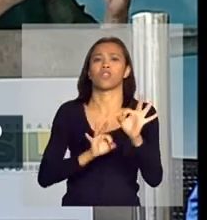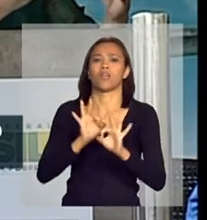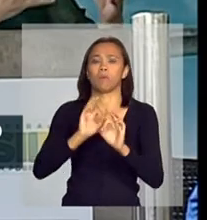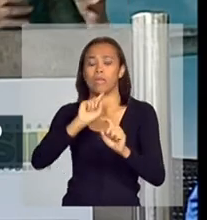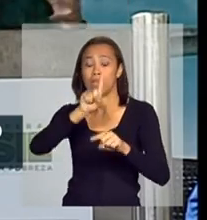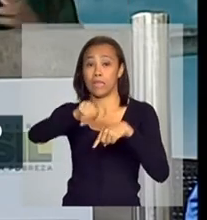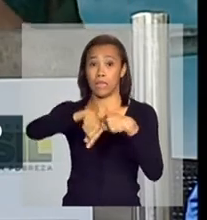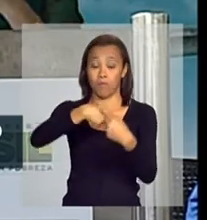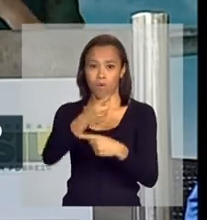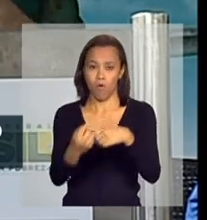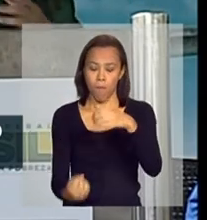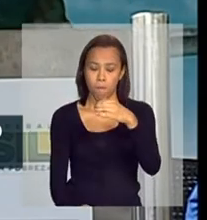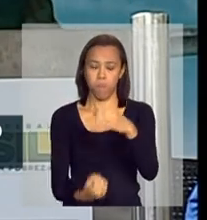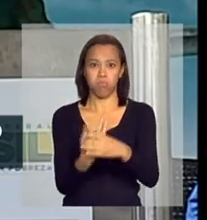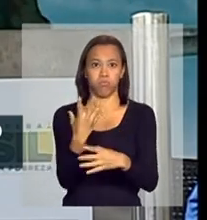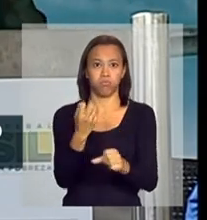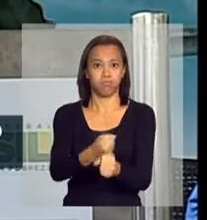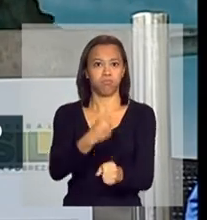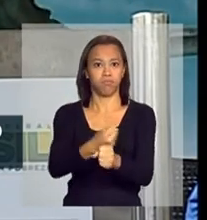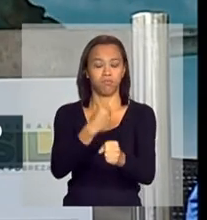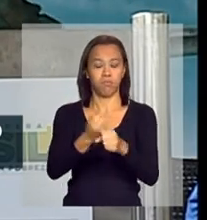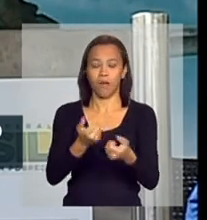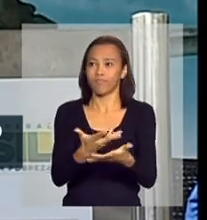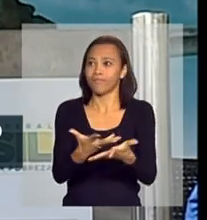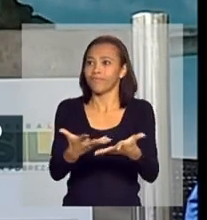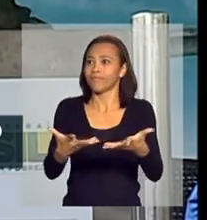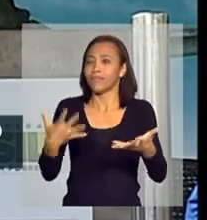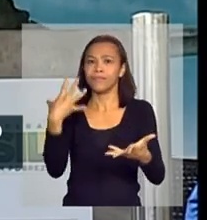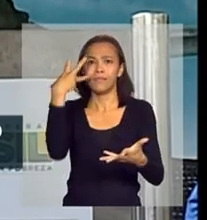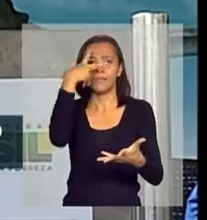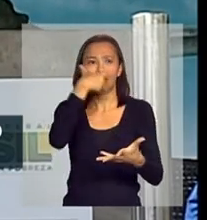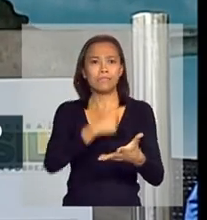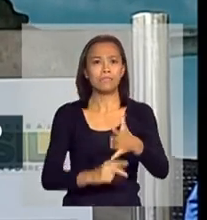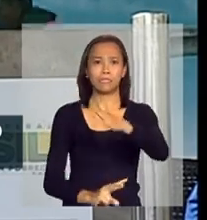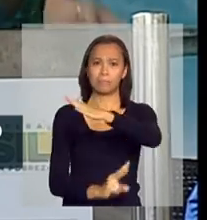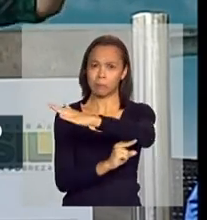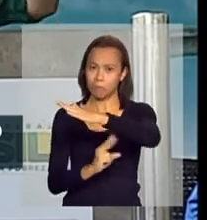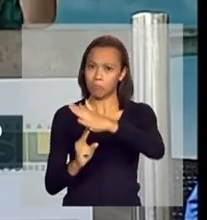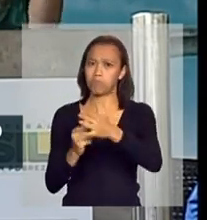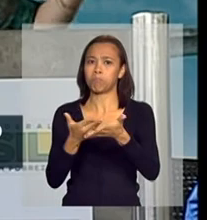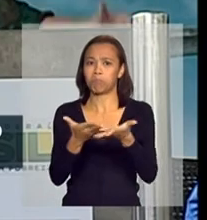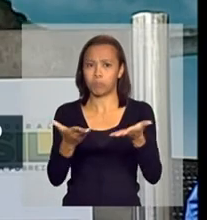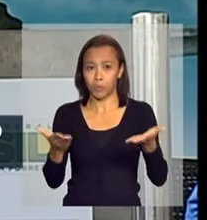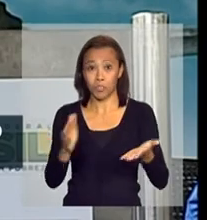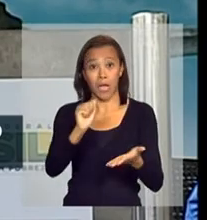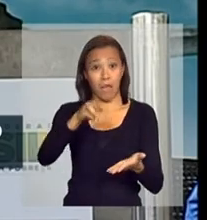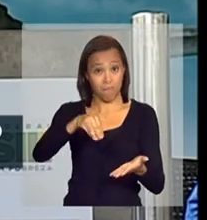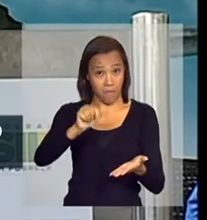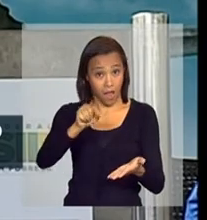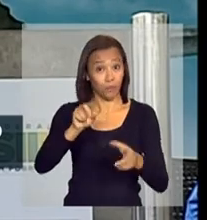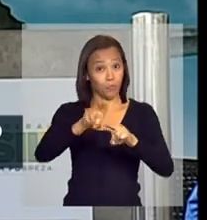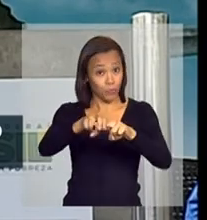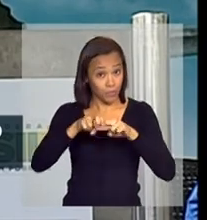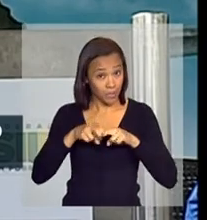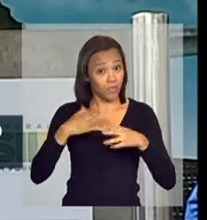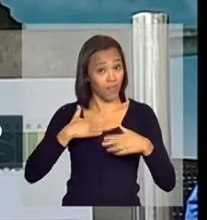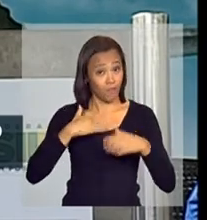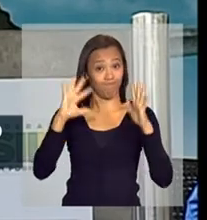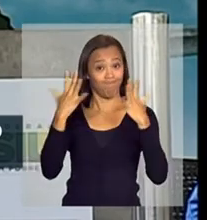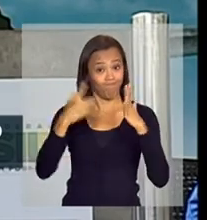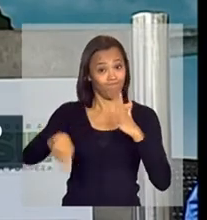numa obra com a beleza dessa ponte Gilberto Amado. Por isso, a eles, a minha